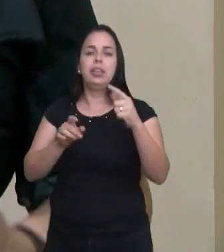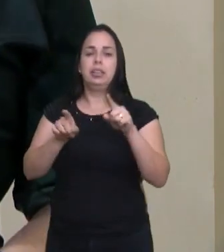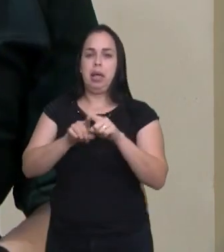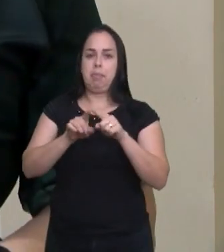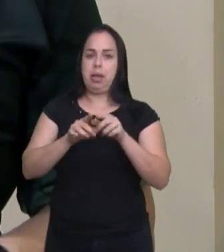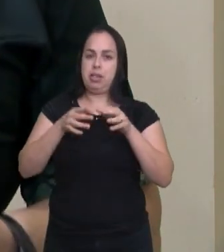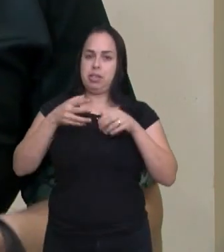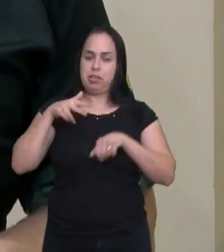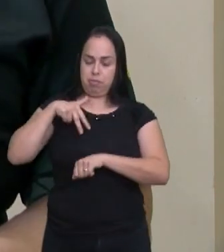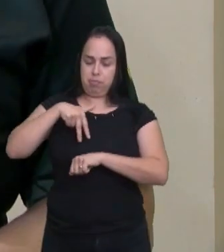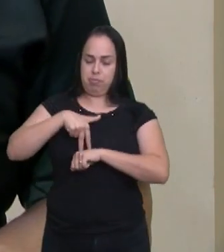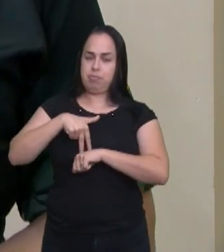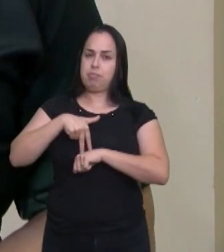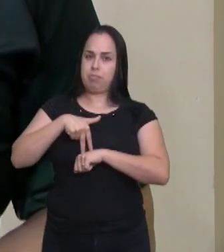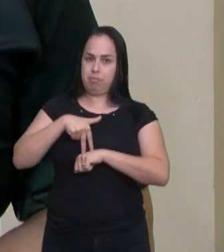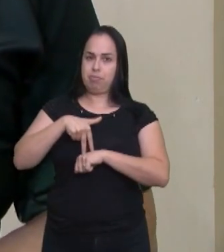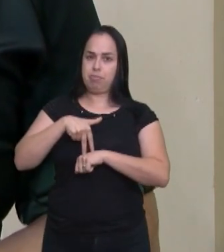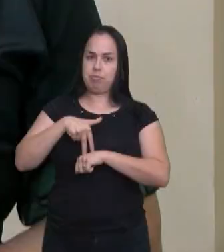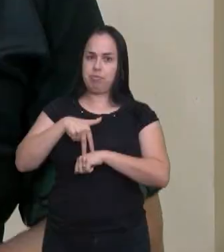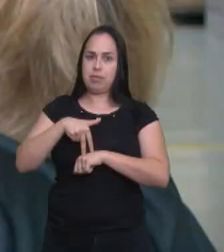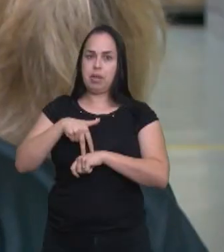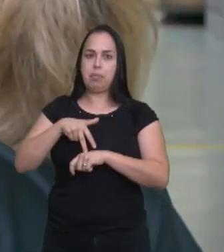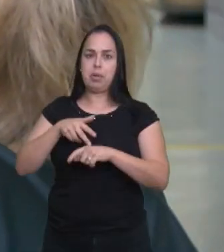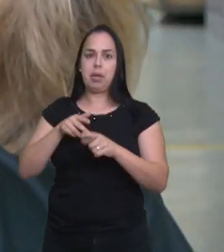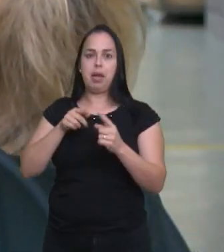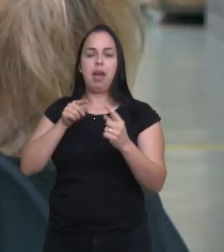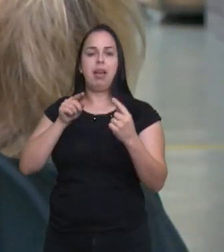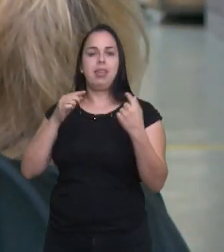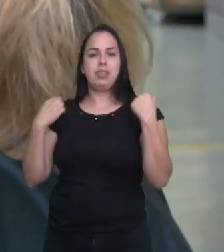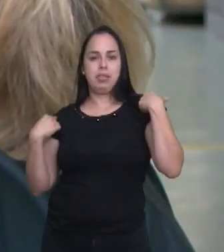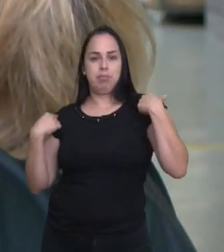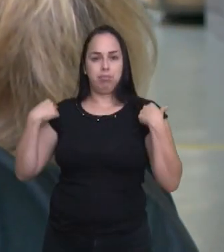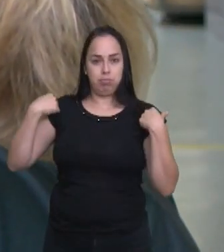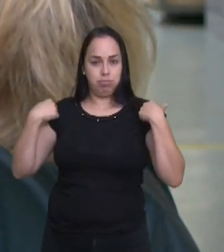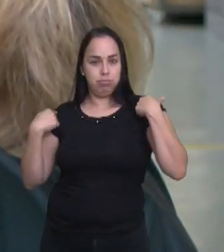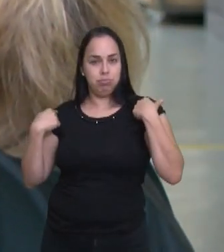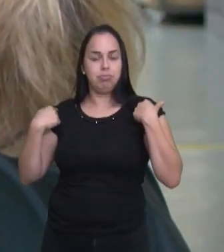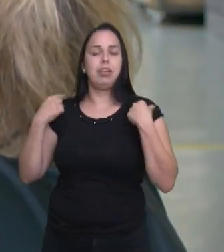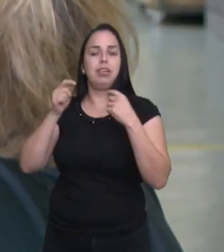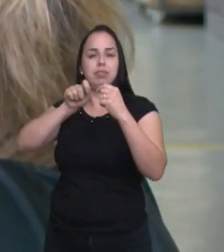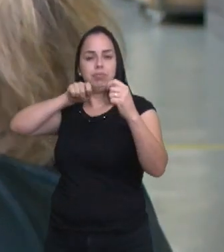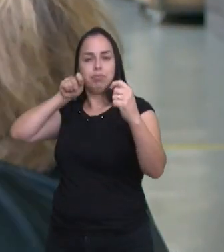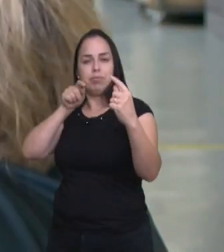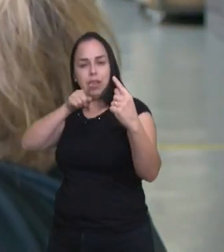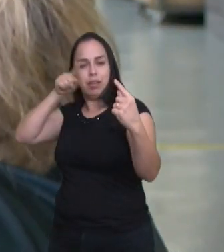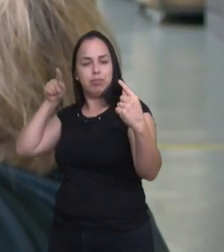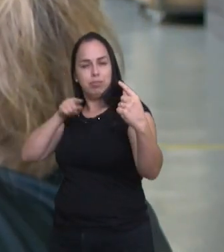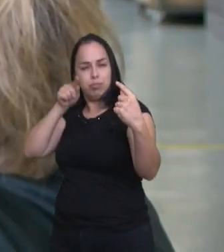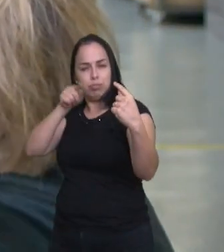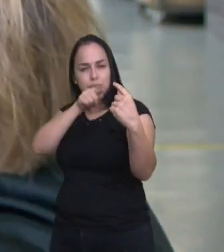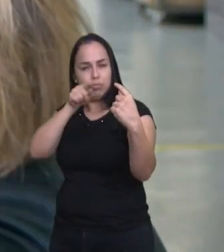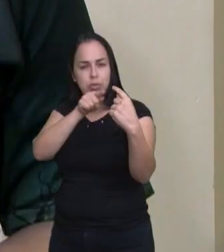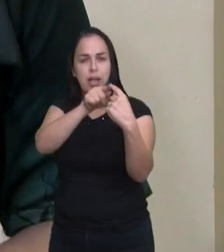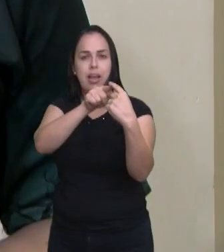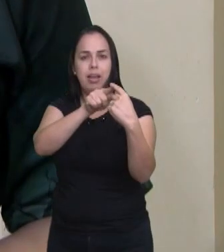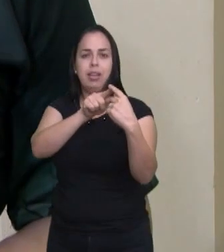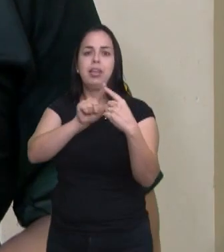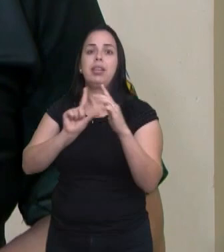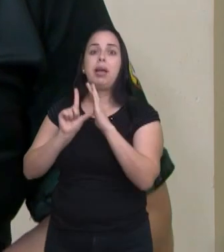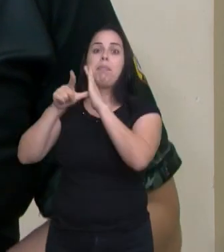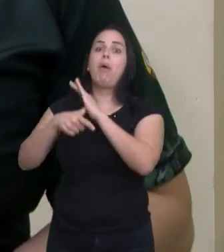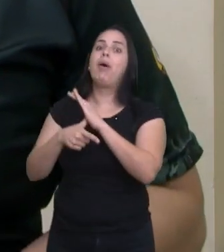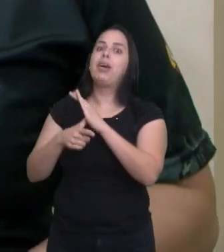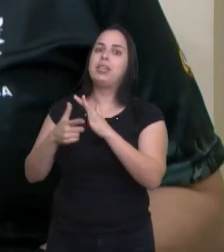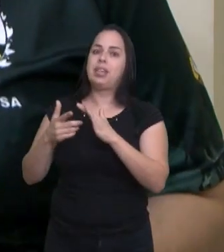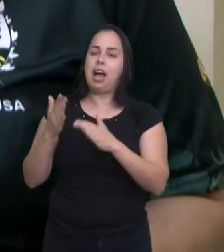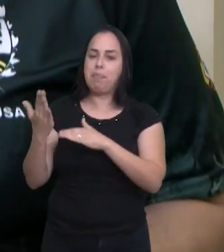qualquer variação de postura, isso interfere diretamente na direção da flecha, ajuda muito na correção da postura, isso impacta na nossa postura do dia a dia